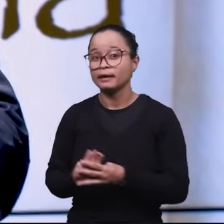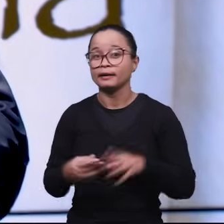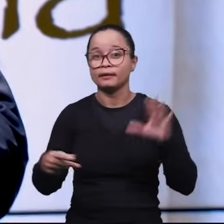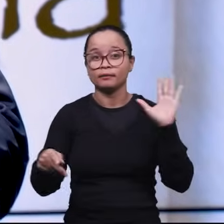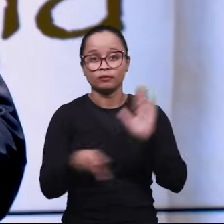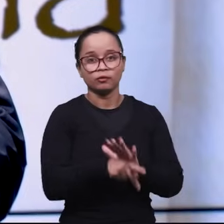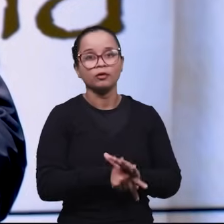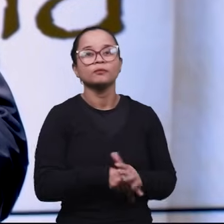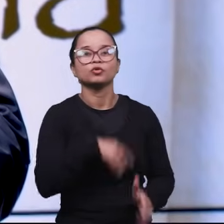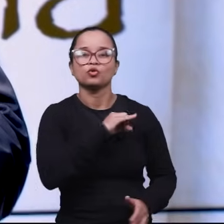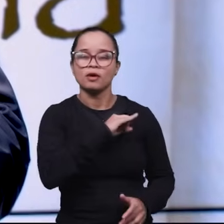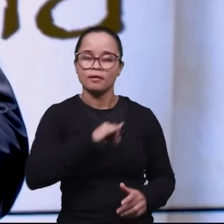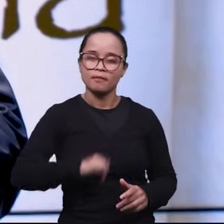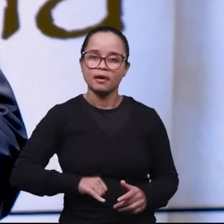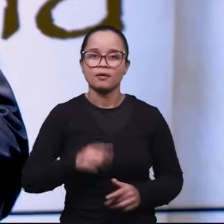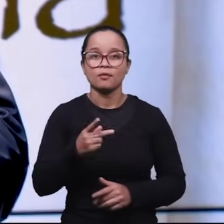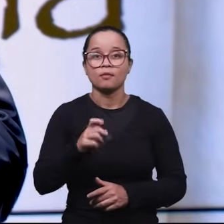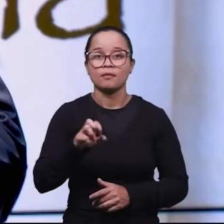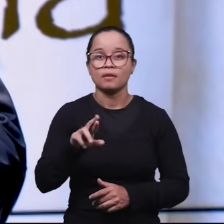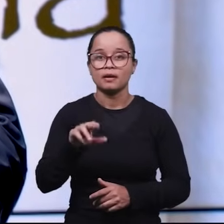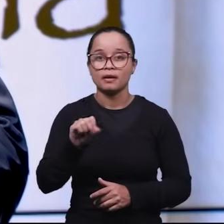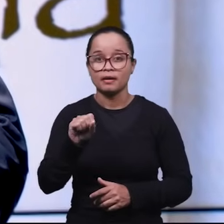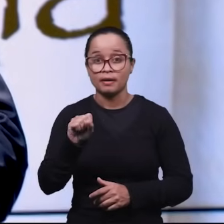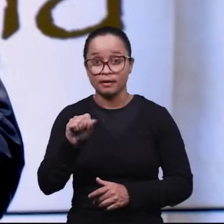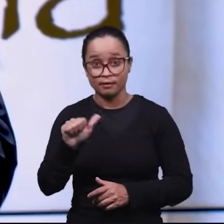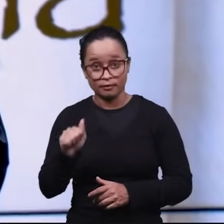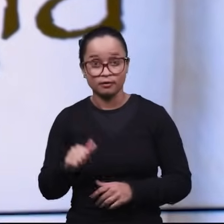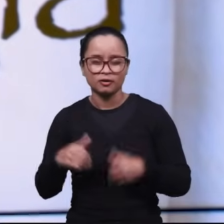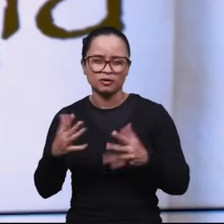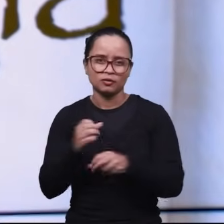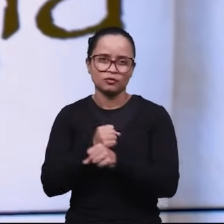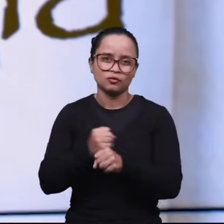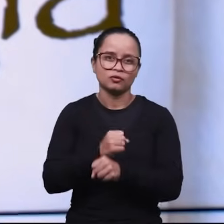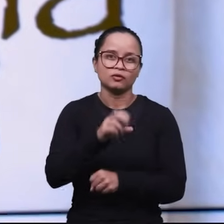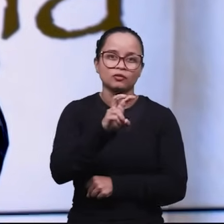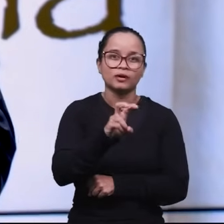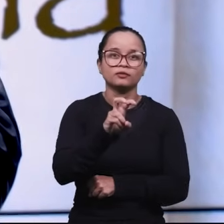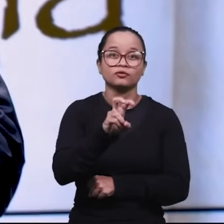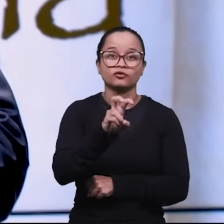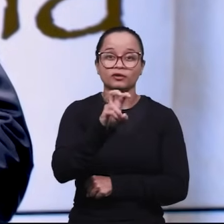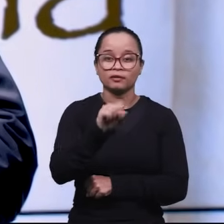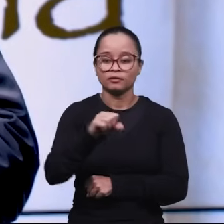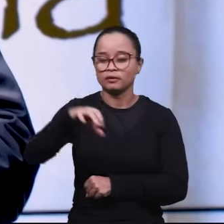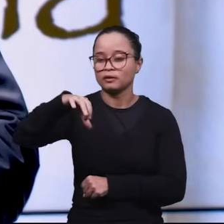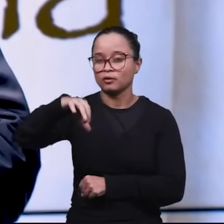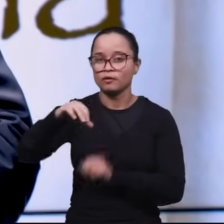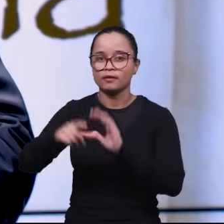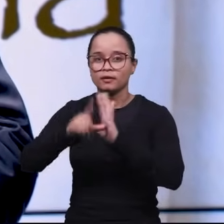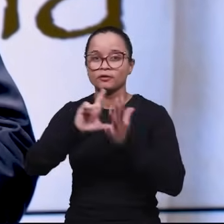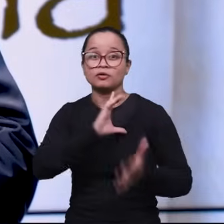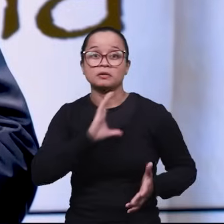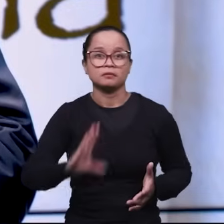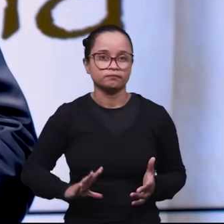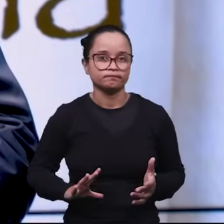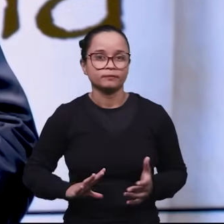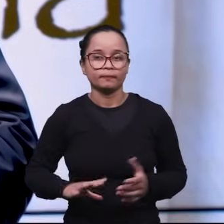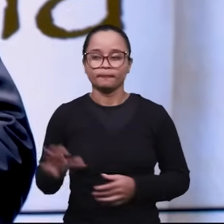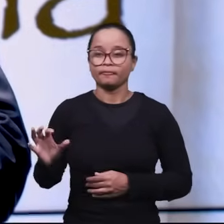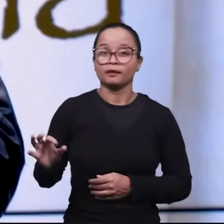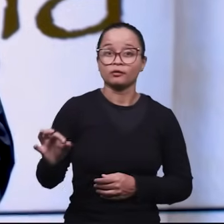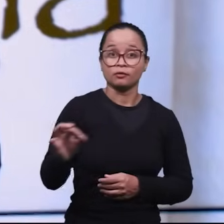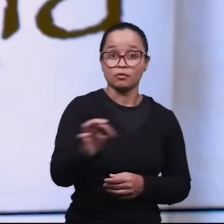Império Persa, no ano de 589 a.C., essas moedas foram